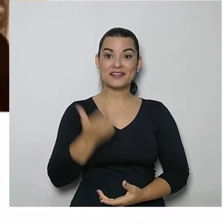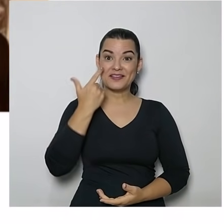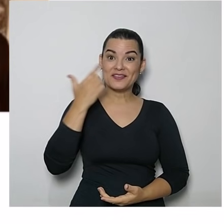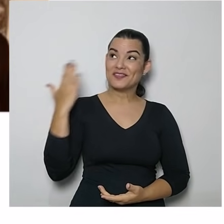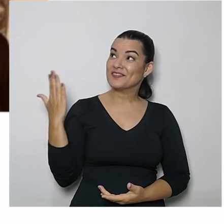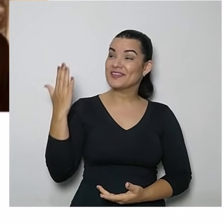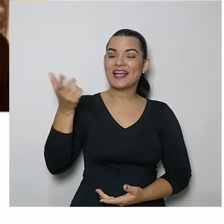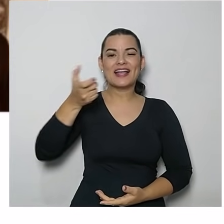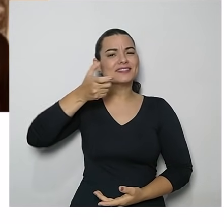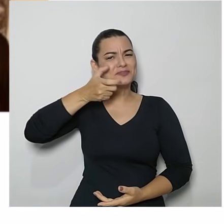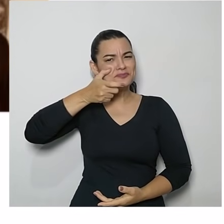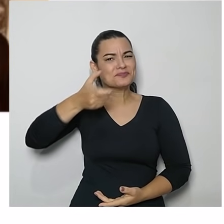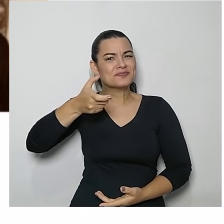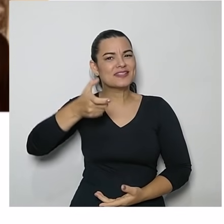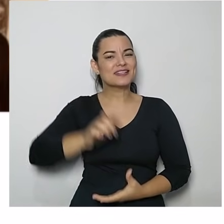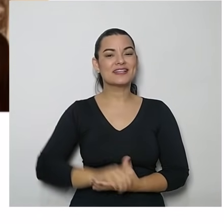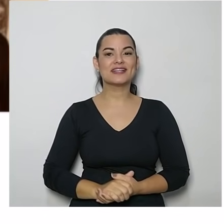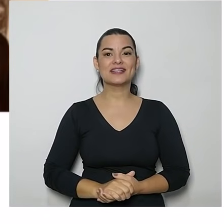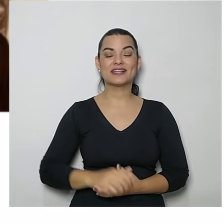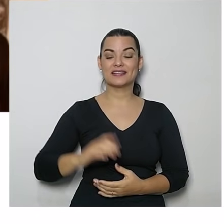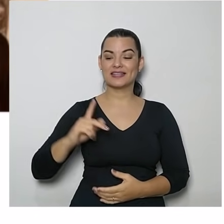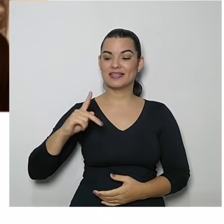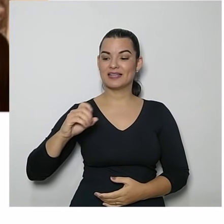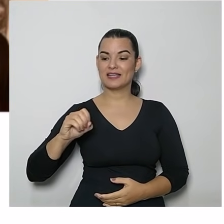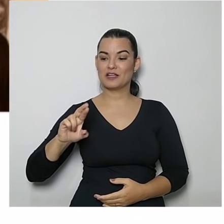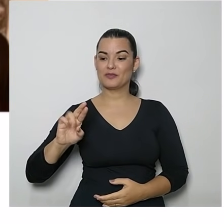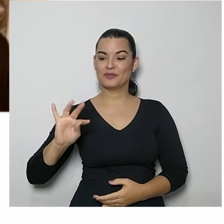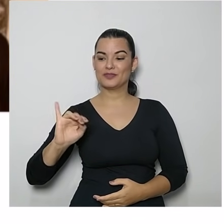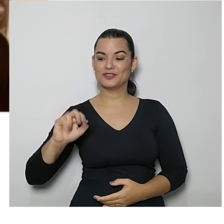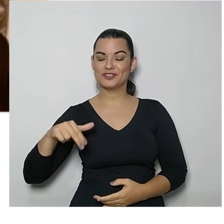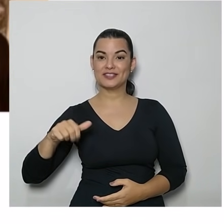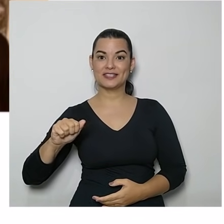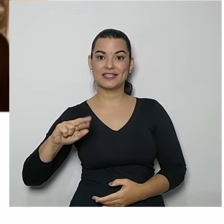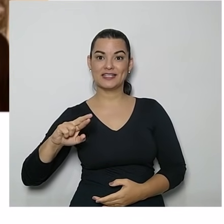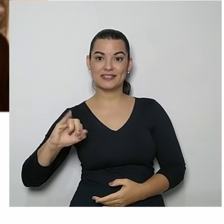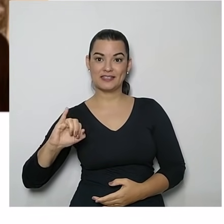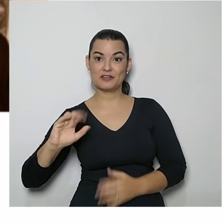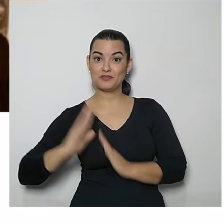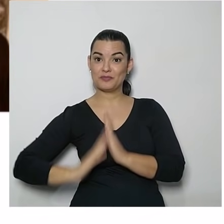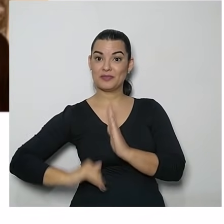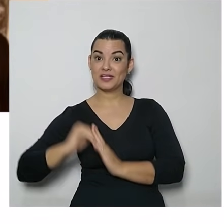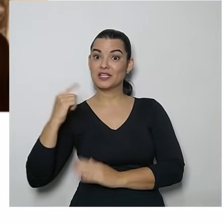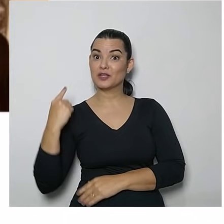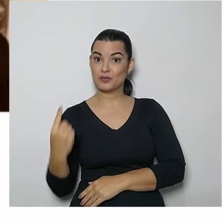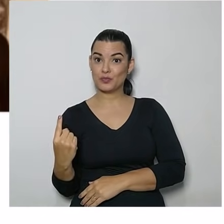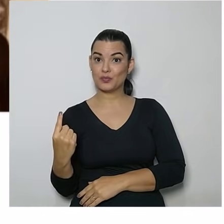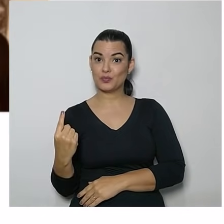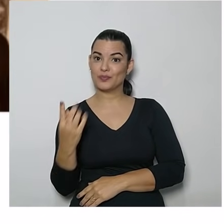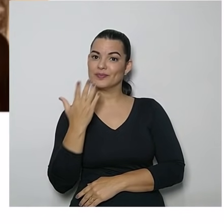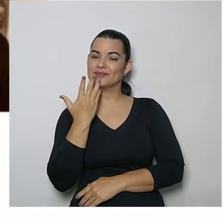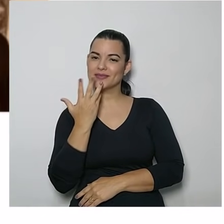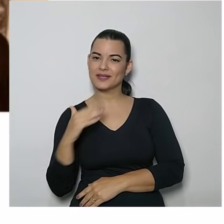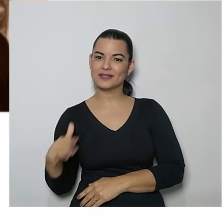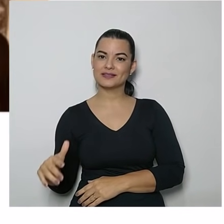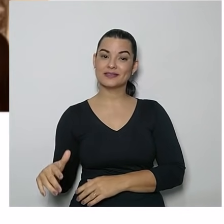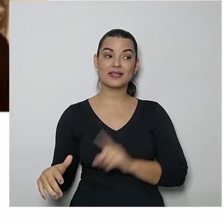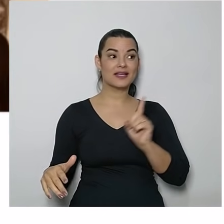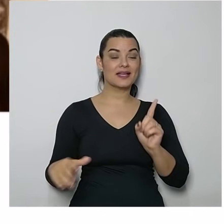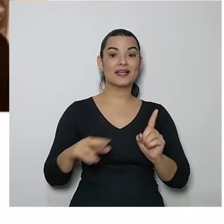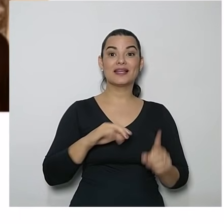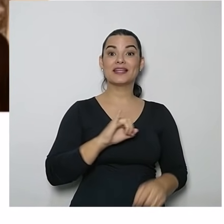Vejam que interessante. Portinari pintou uma única criança brincando com peão. Já Ivan Cruz,